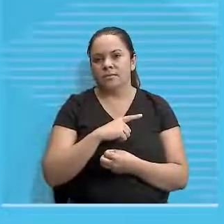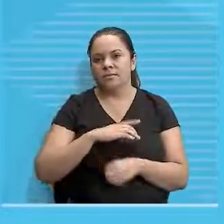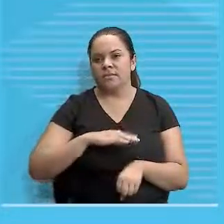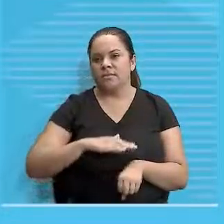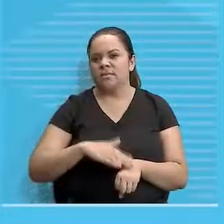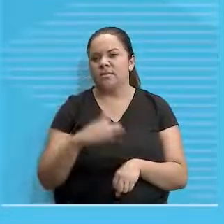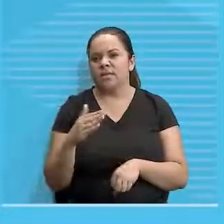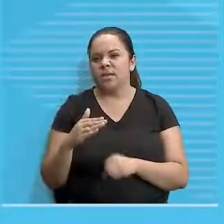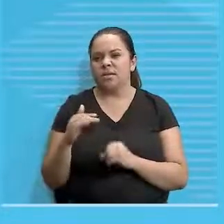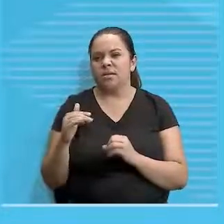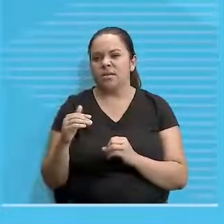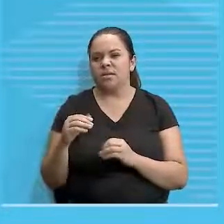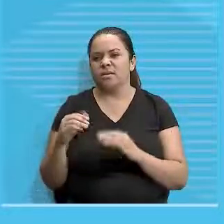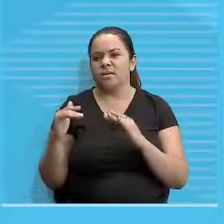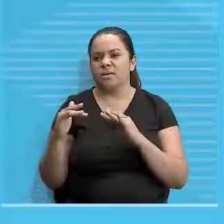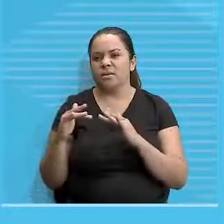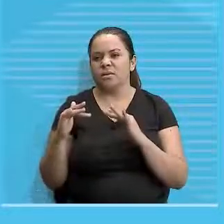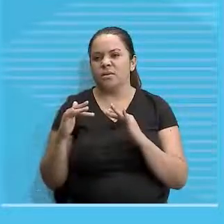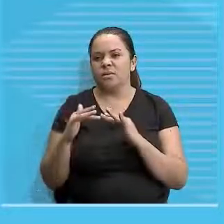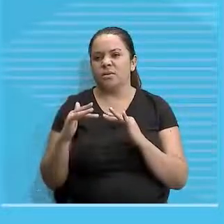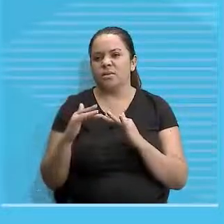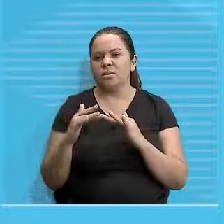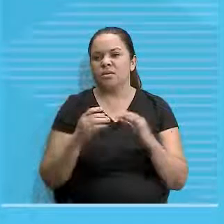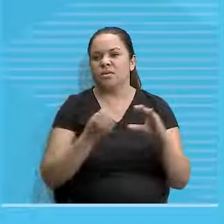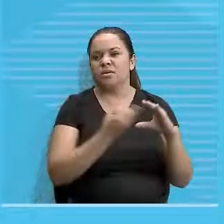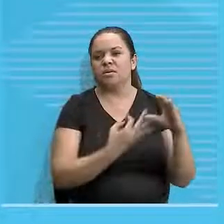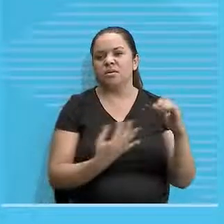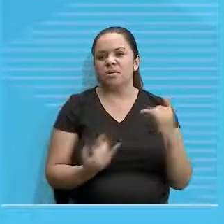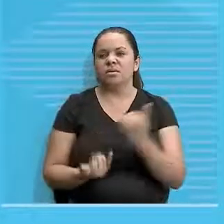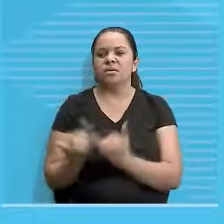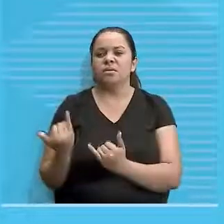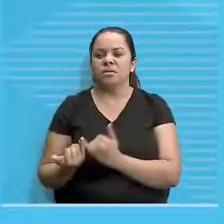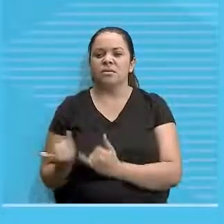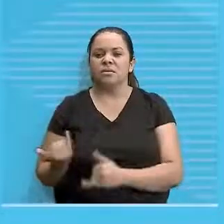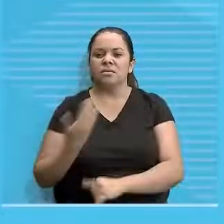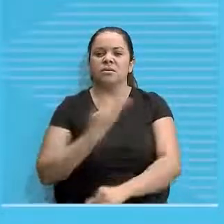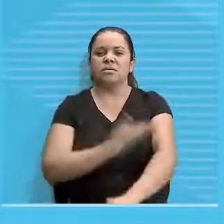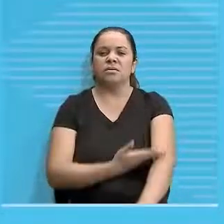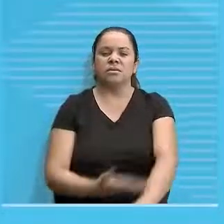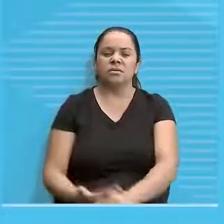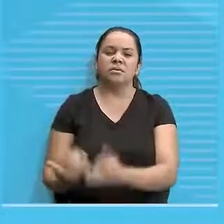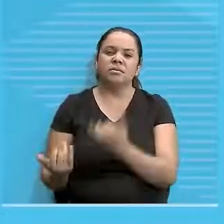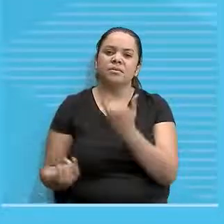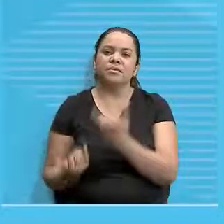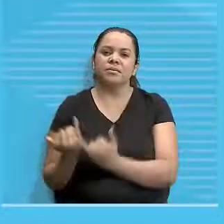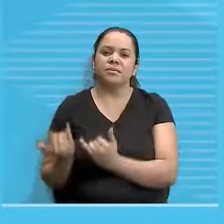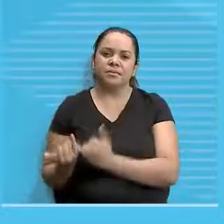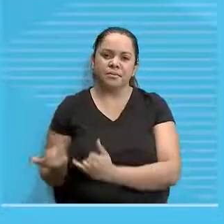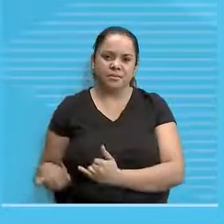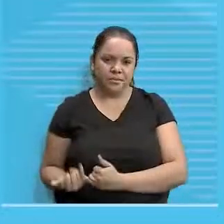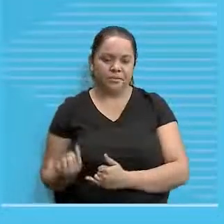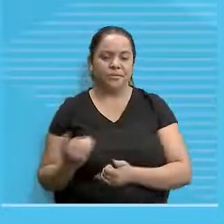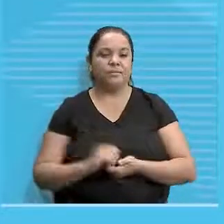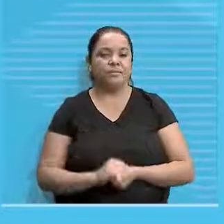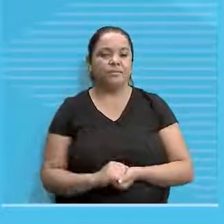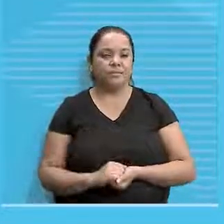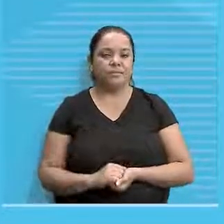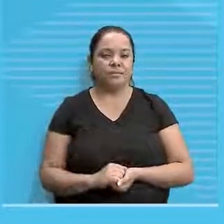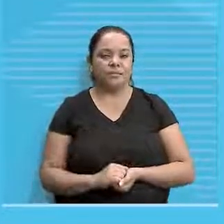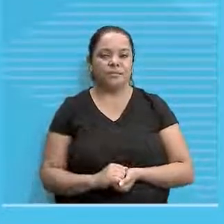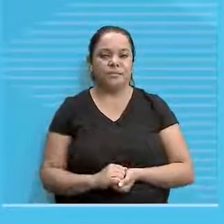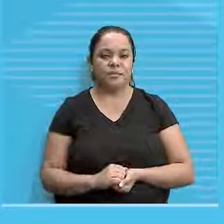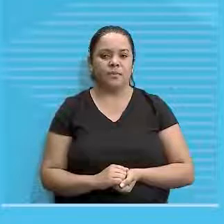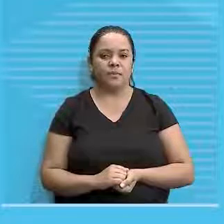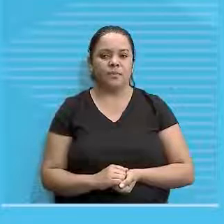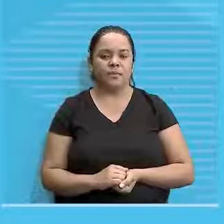é naturalmente normal, né, gente? A gente vai criando afinidades quando a gente identifica uma pessoa